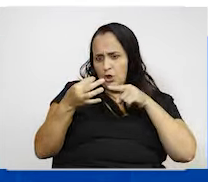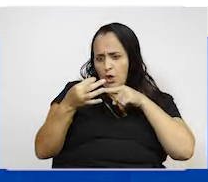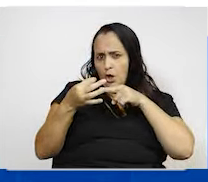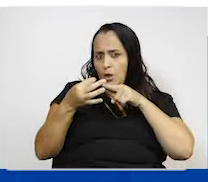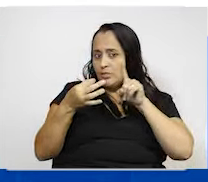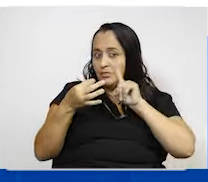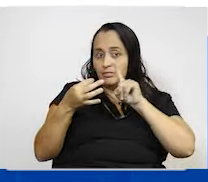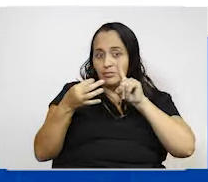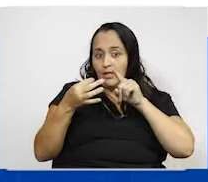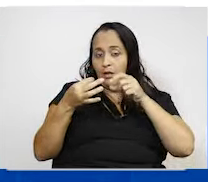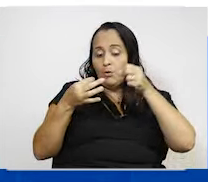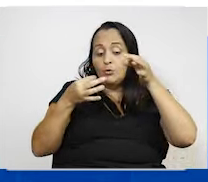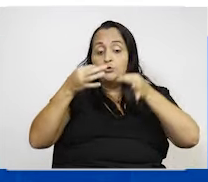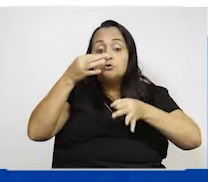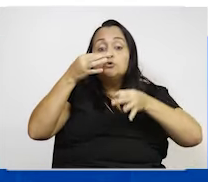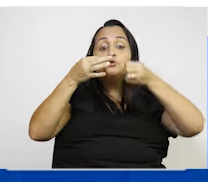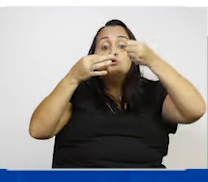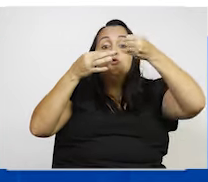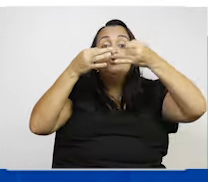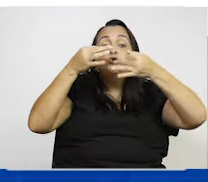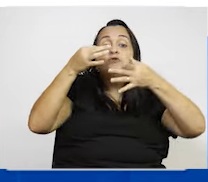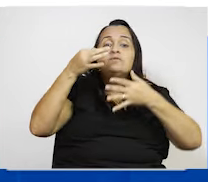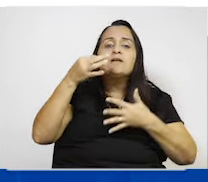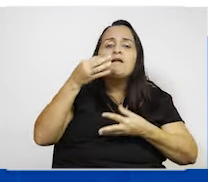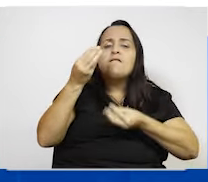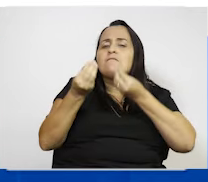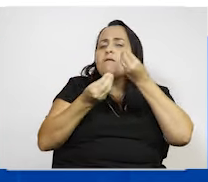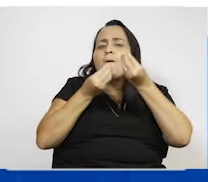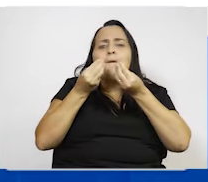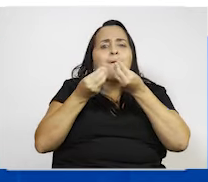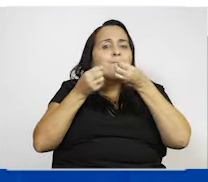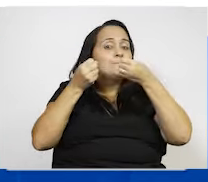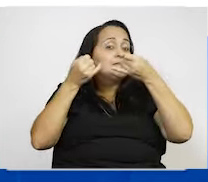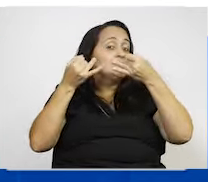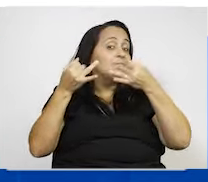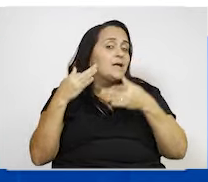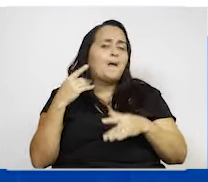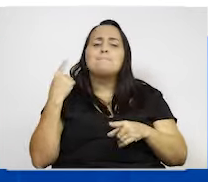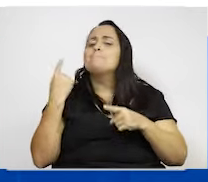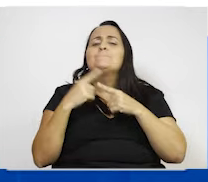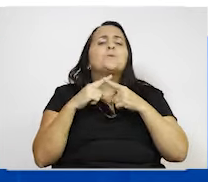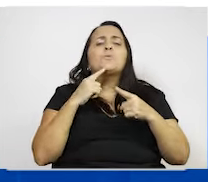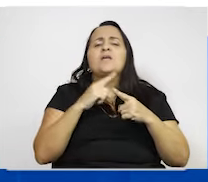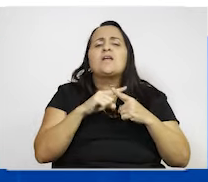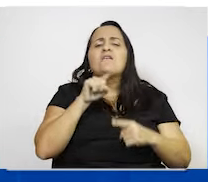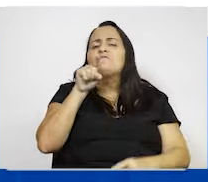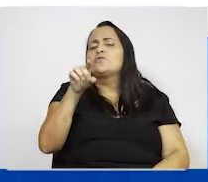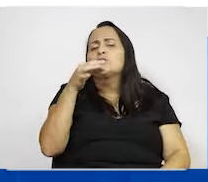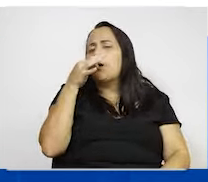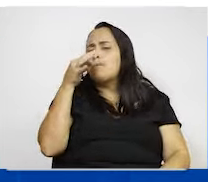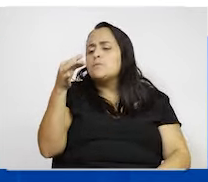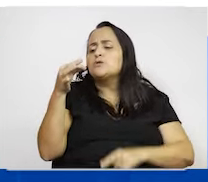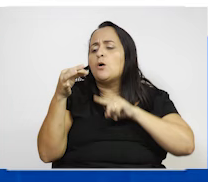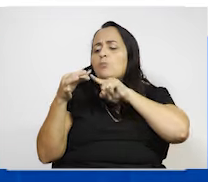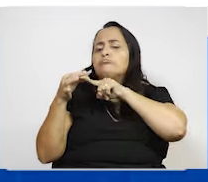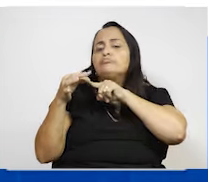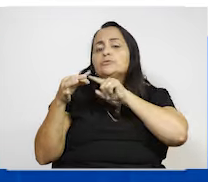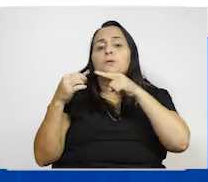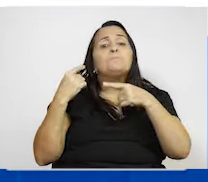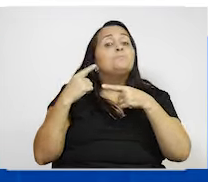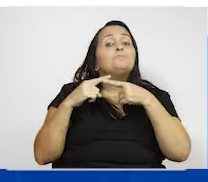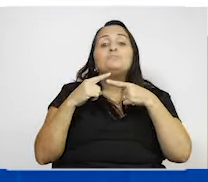justificá-la, justificar e dizer o porquê que você pensa assim, com informações que a sustentem,